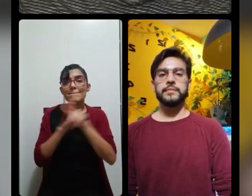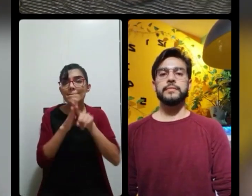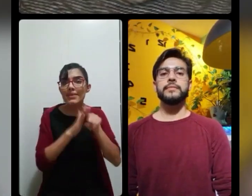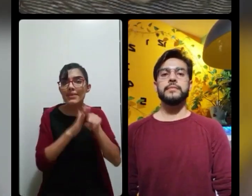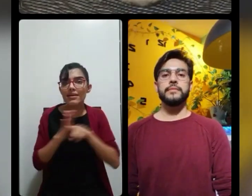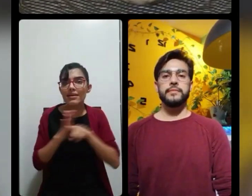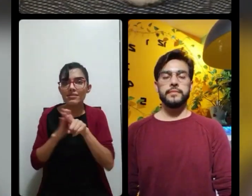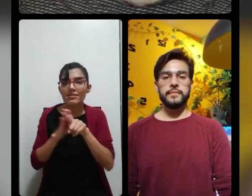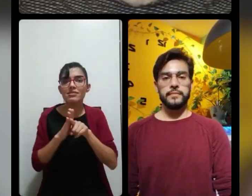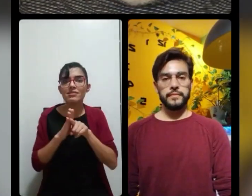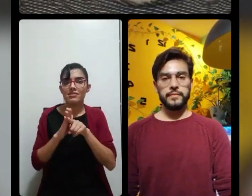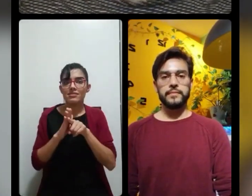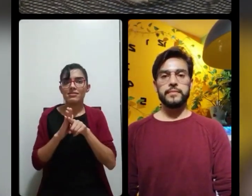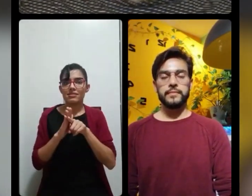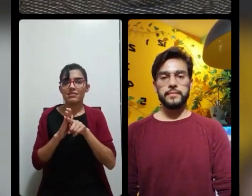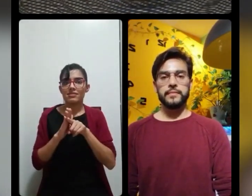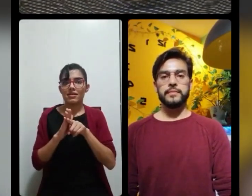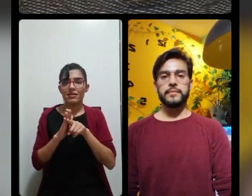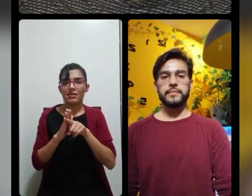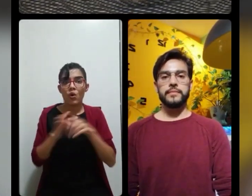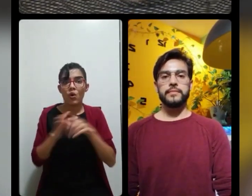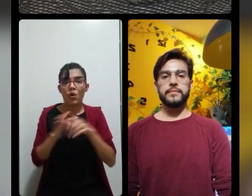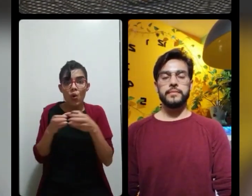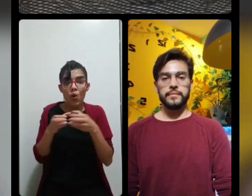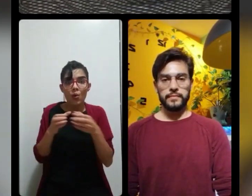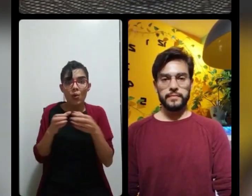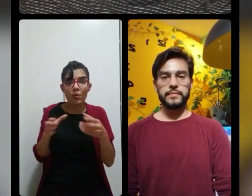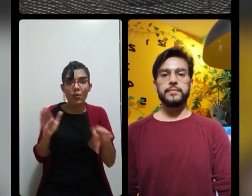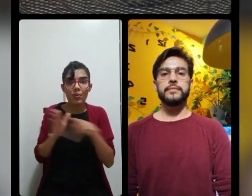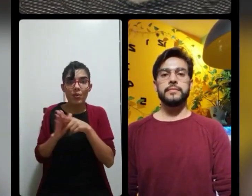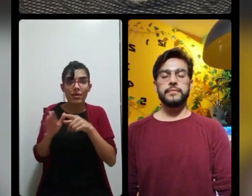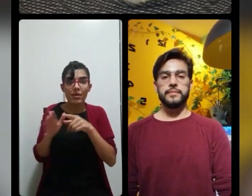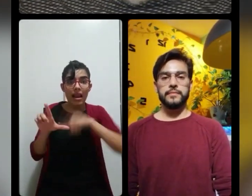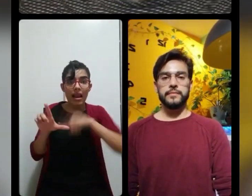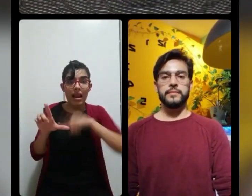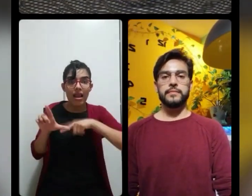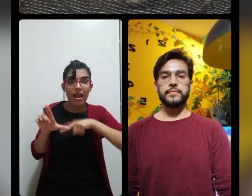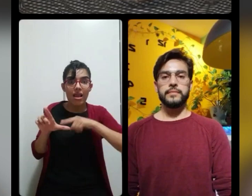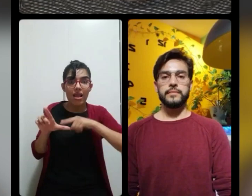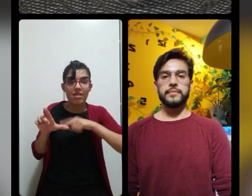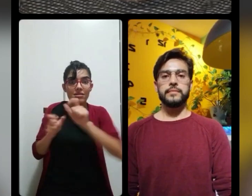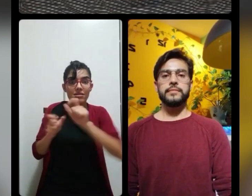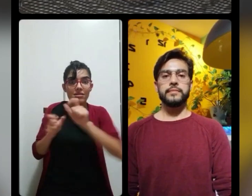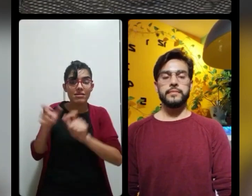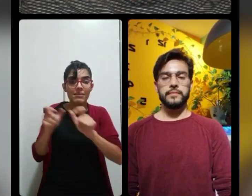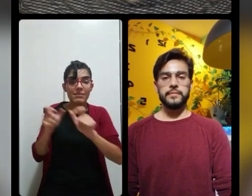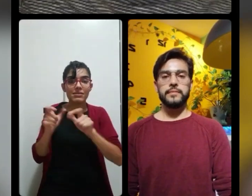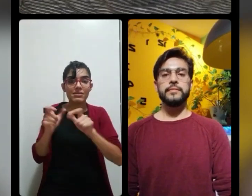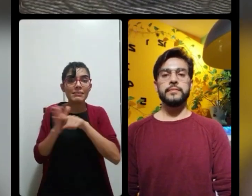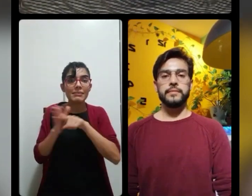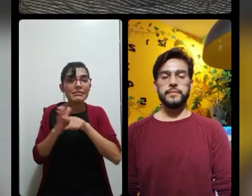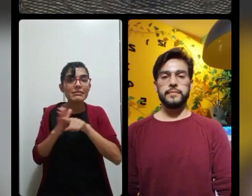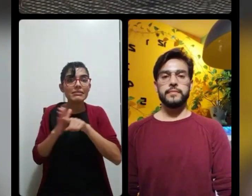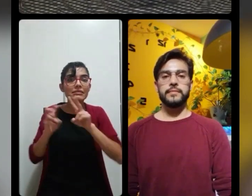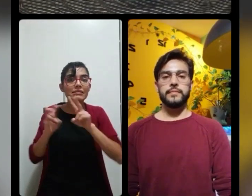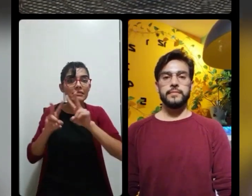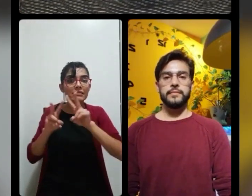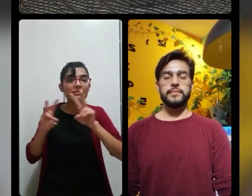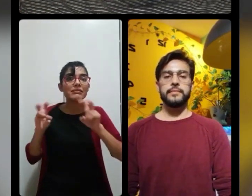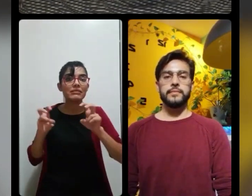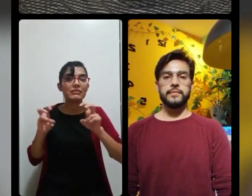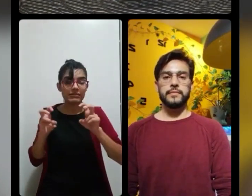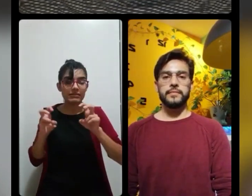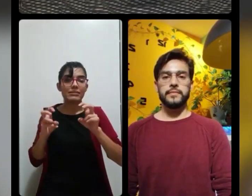da língua, ela dicionarizou Xerox, ela dicionarizou imexível. Por quê? Aí eu perguntei isso ao